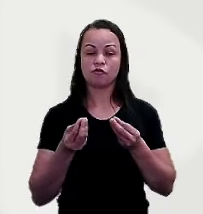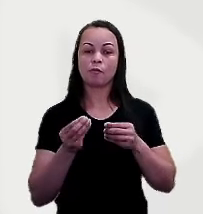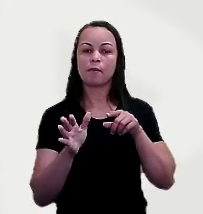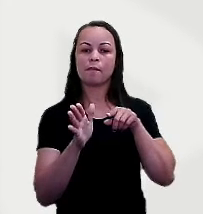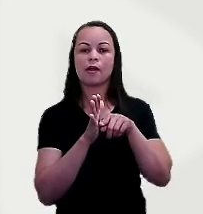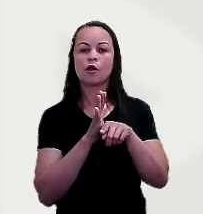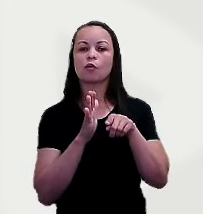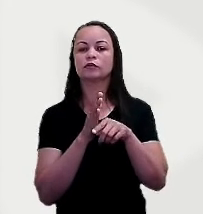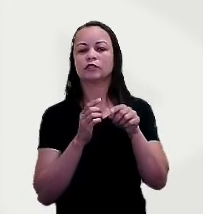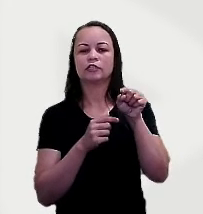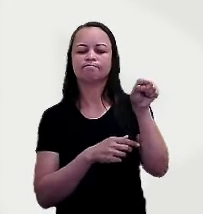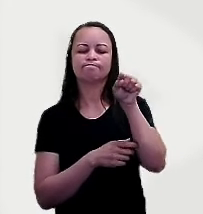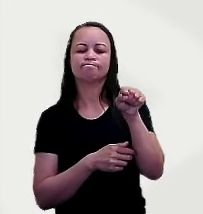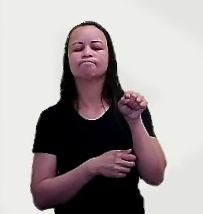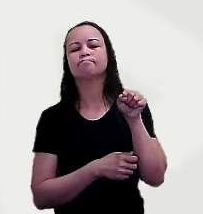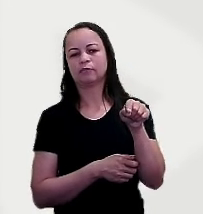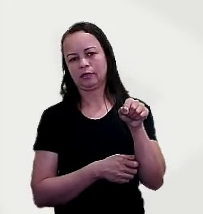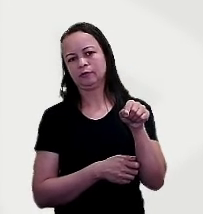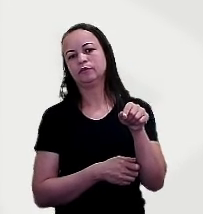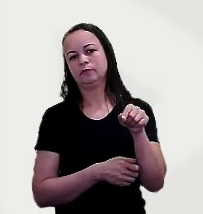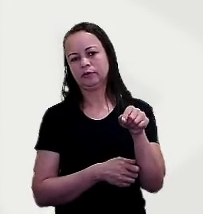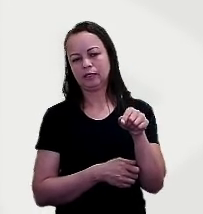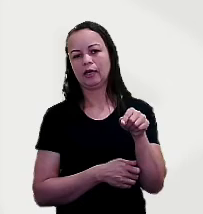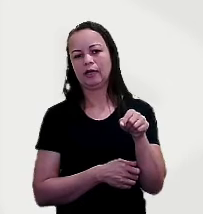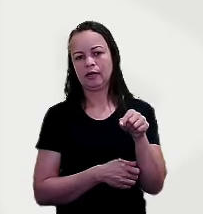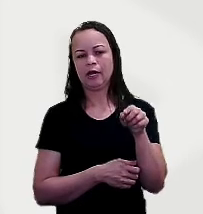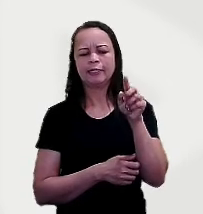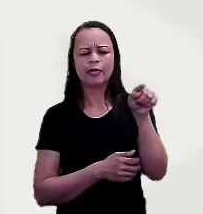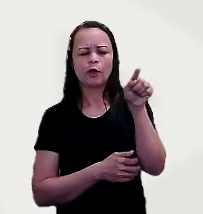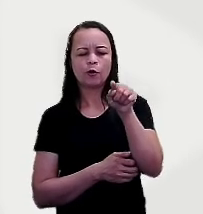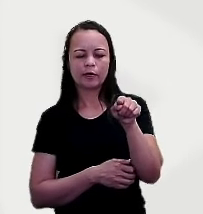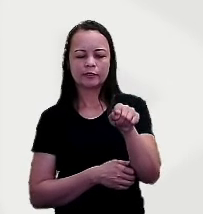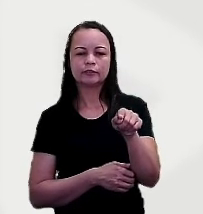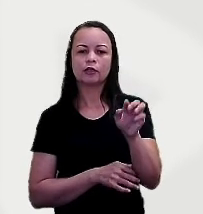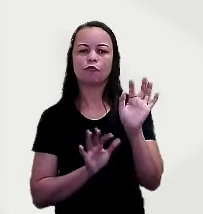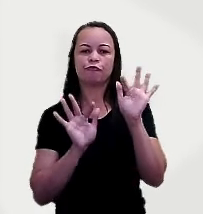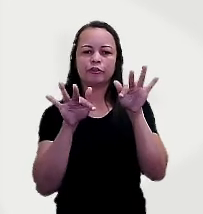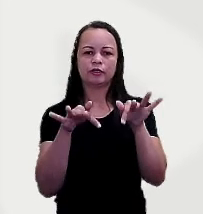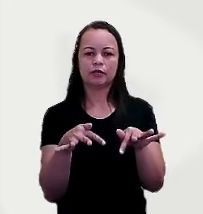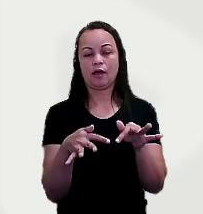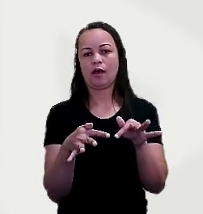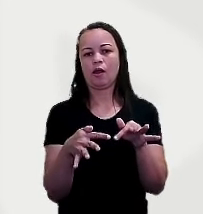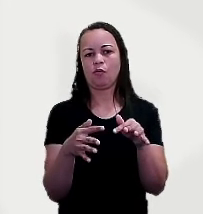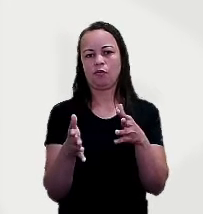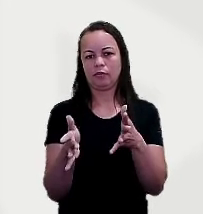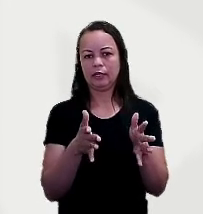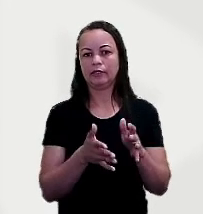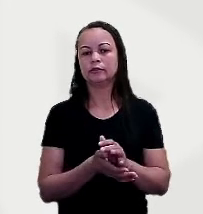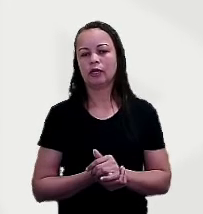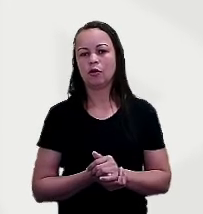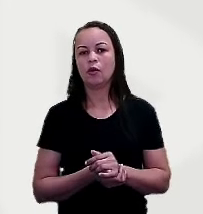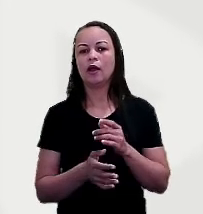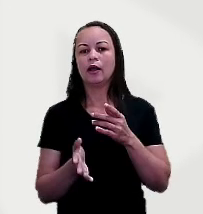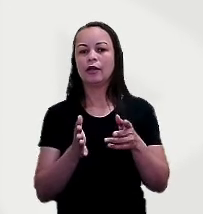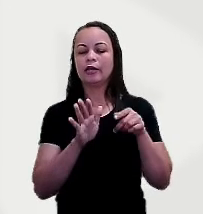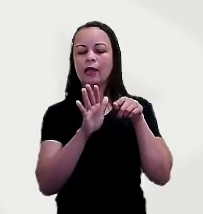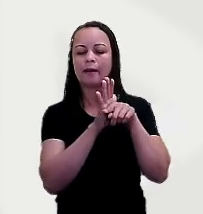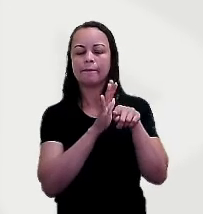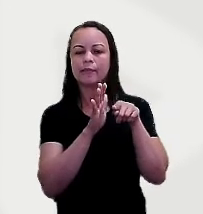frase interrogativa. Quando tem a interrogação no final, não é? Então se chama frases